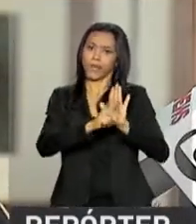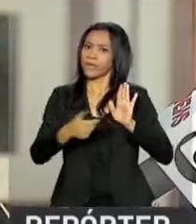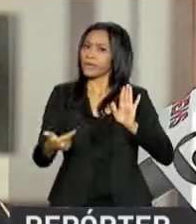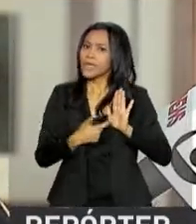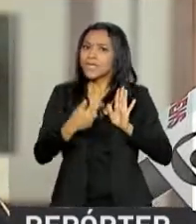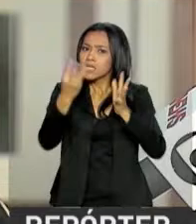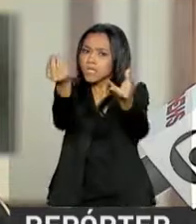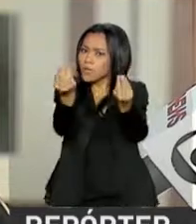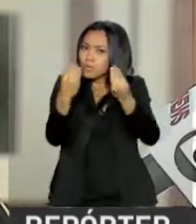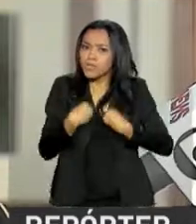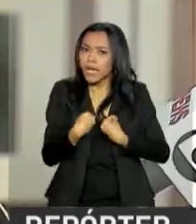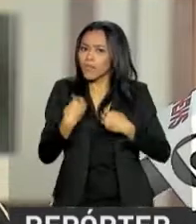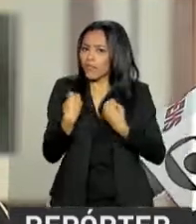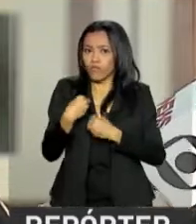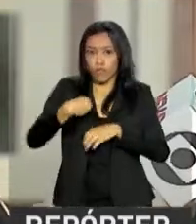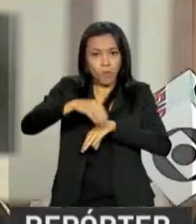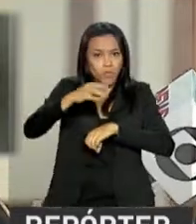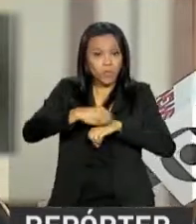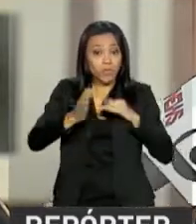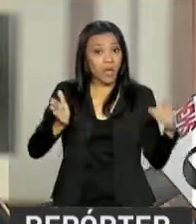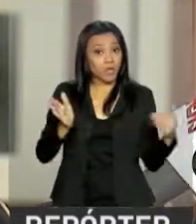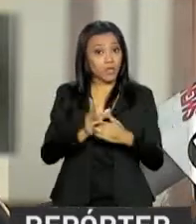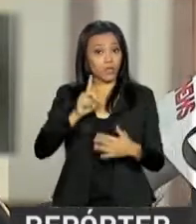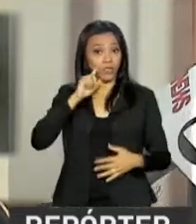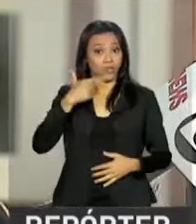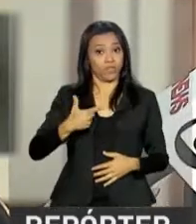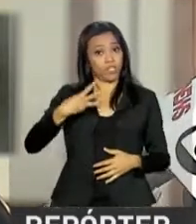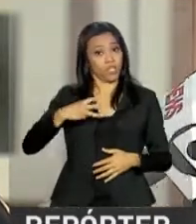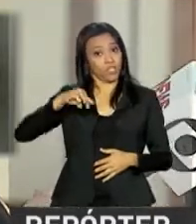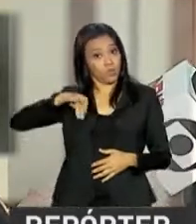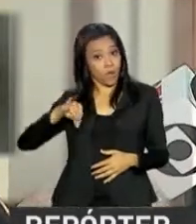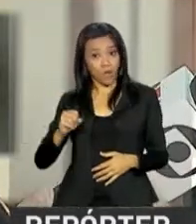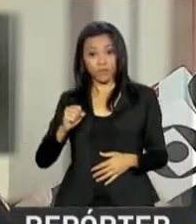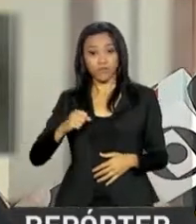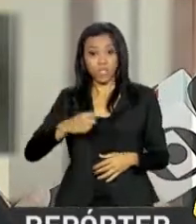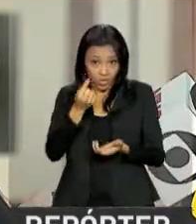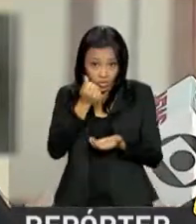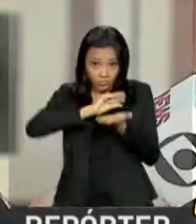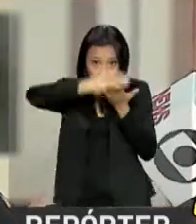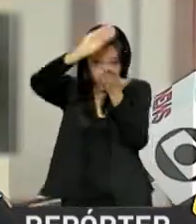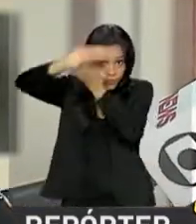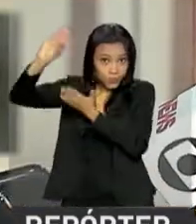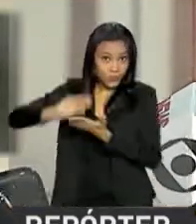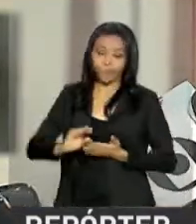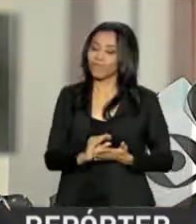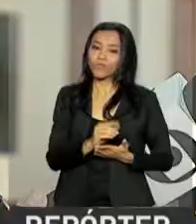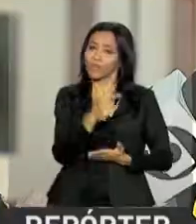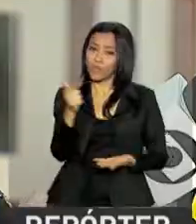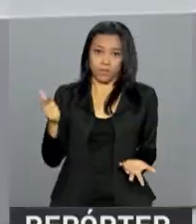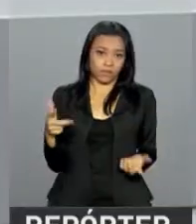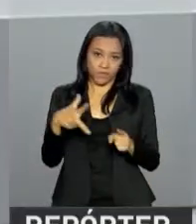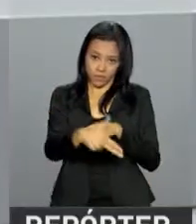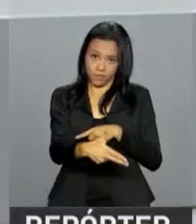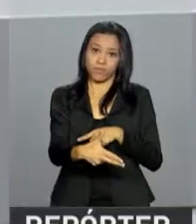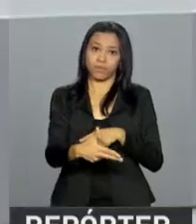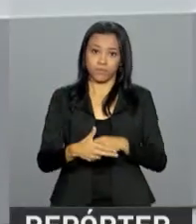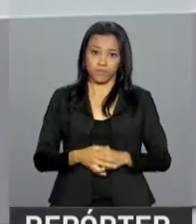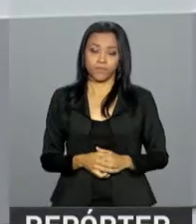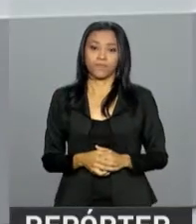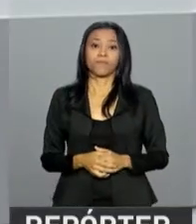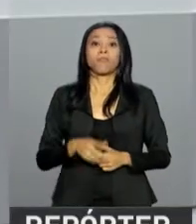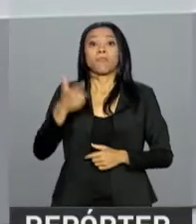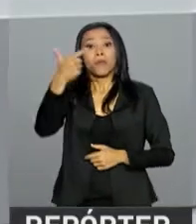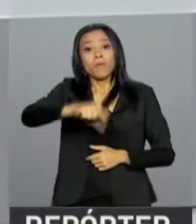não enviarem essas informações até o dia 23 de maio, nós não vamos mais repassar dinheiro, nós não vamos passar recurso.